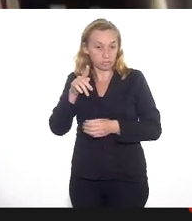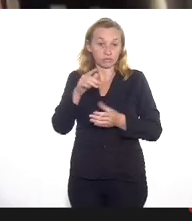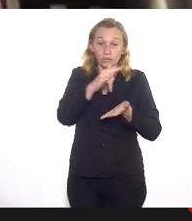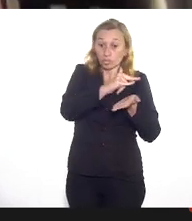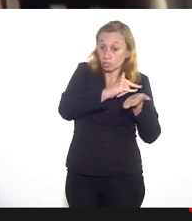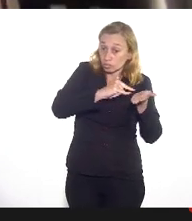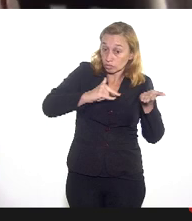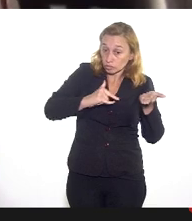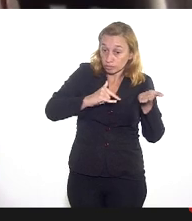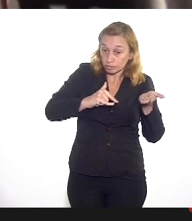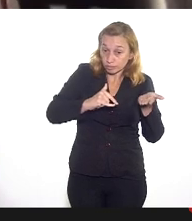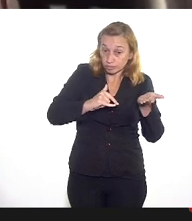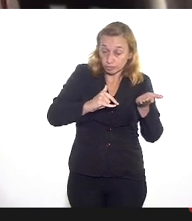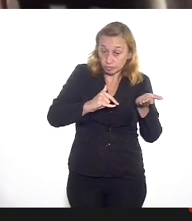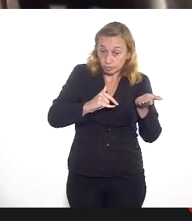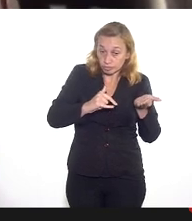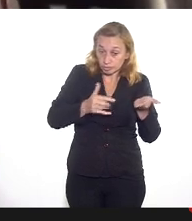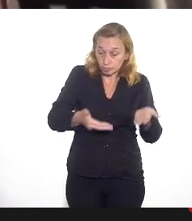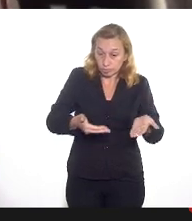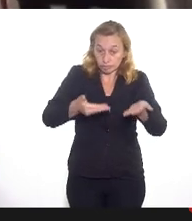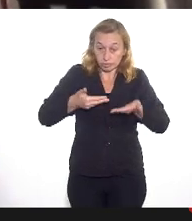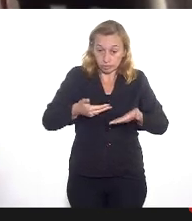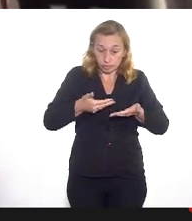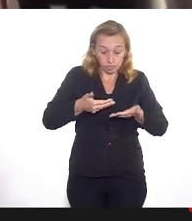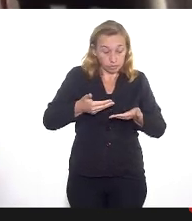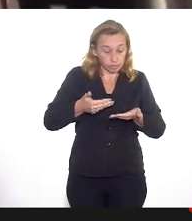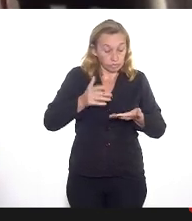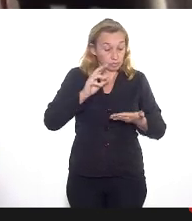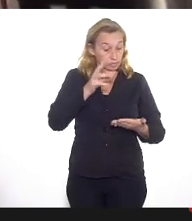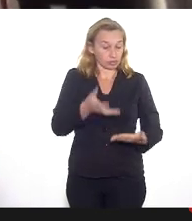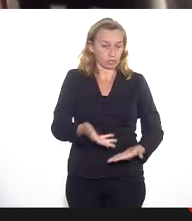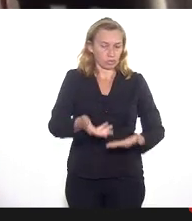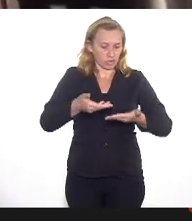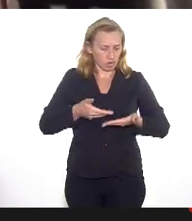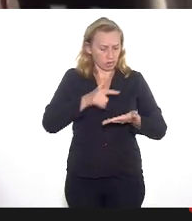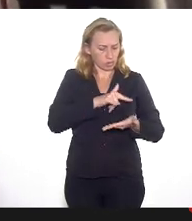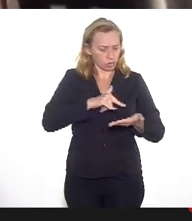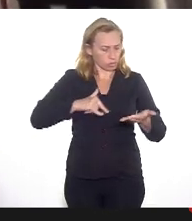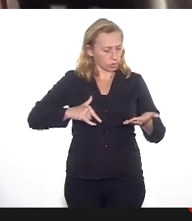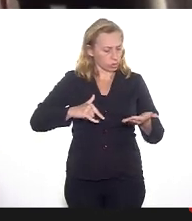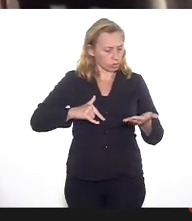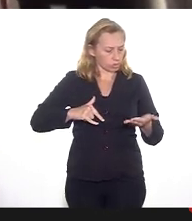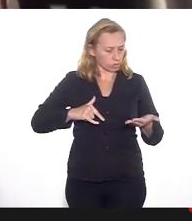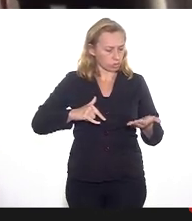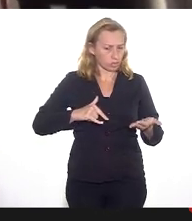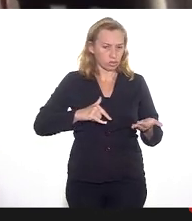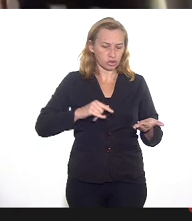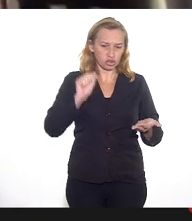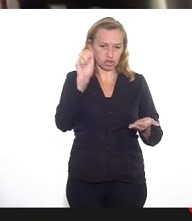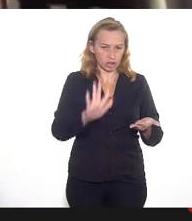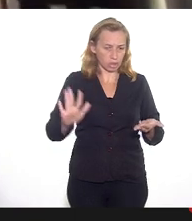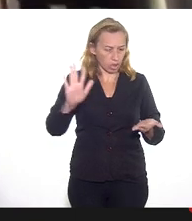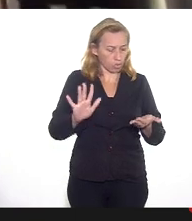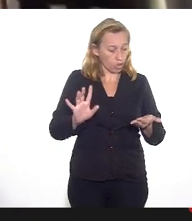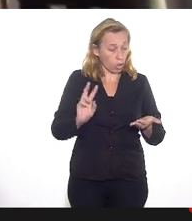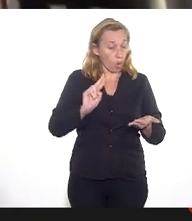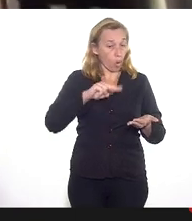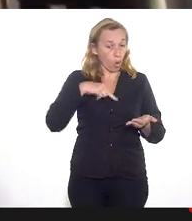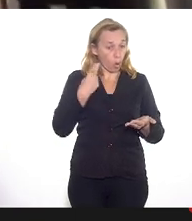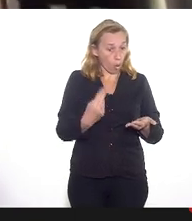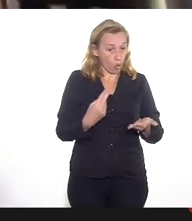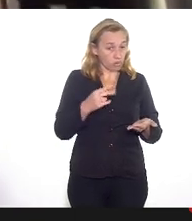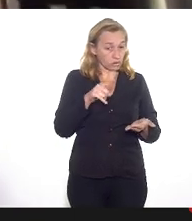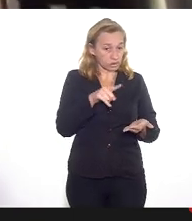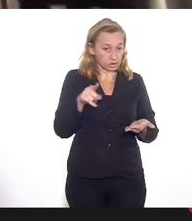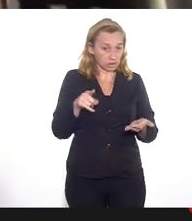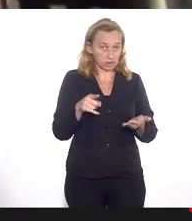que explicita isso de forma global, ou seja, vocês recebem esse documento de forma global, ou se vocês